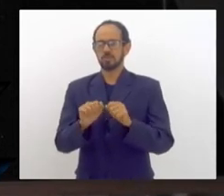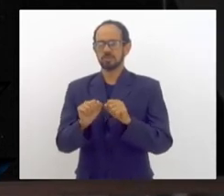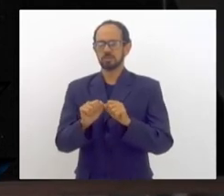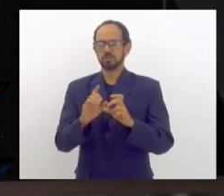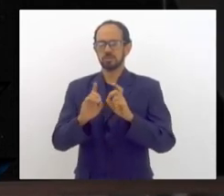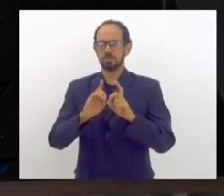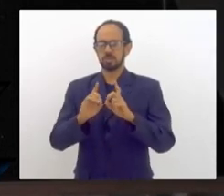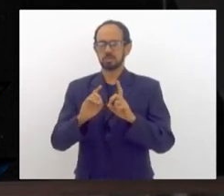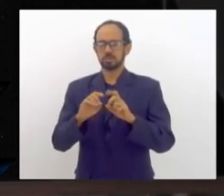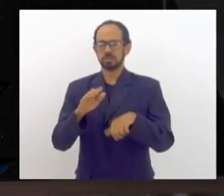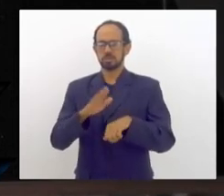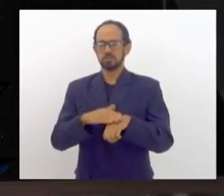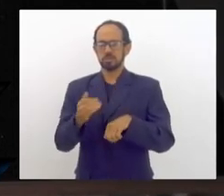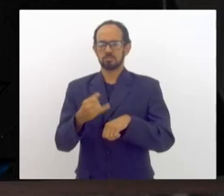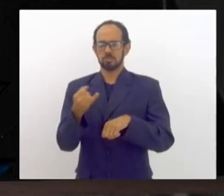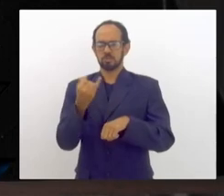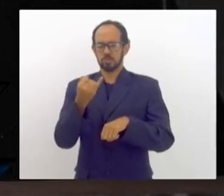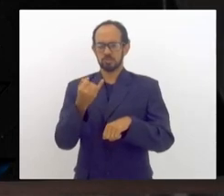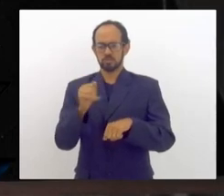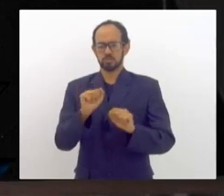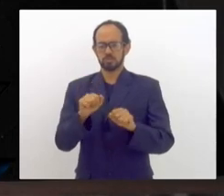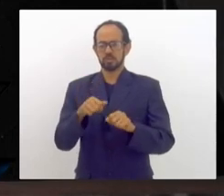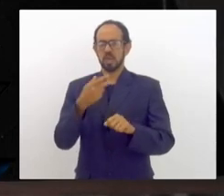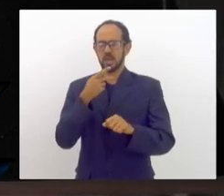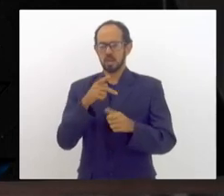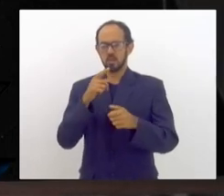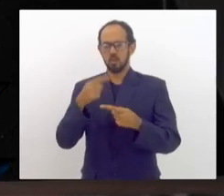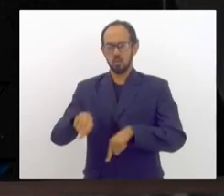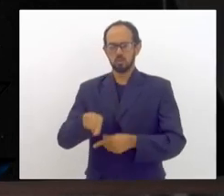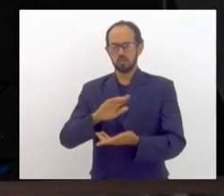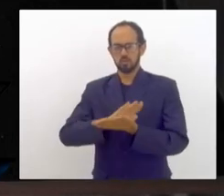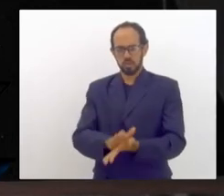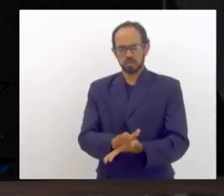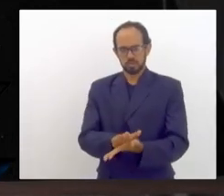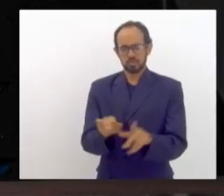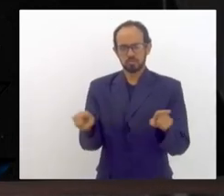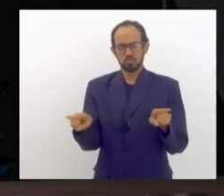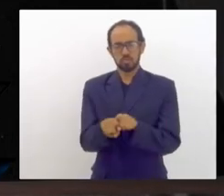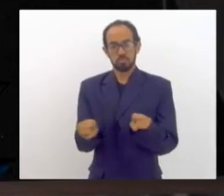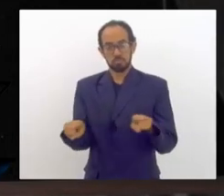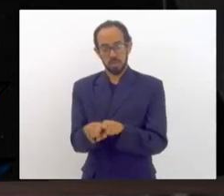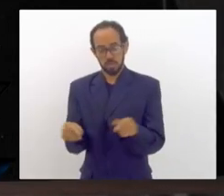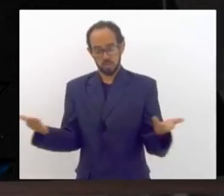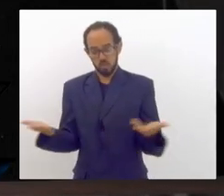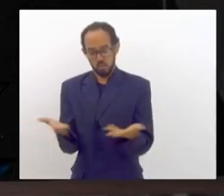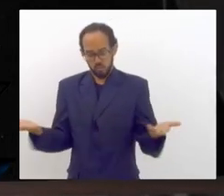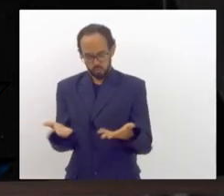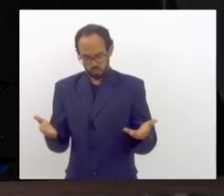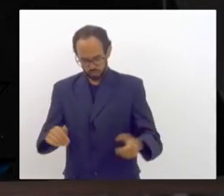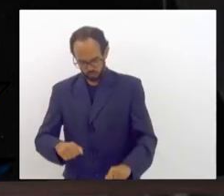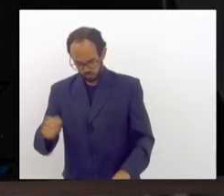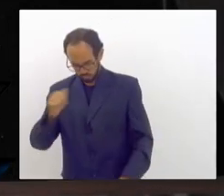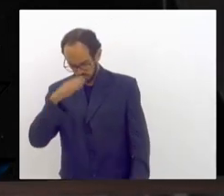fundamentais. Entre eles, o combate ao racismo, que hoje no nosso país